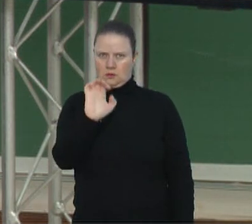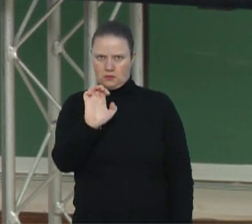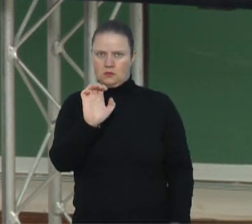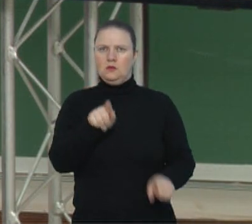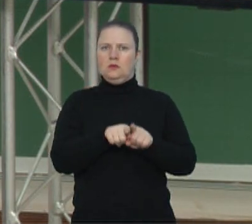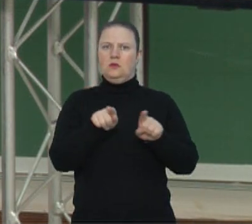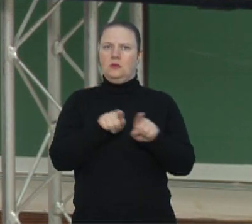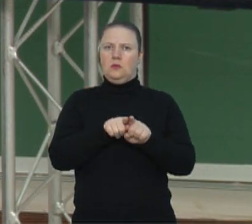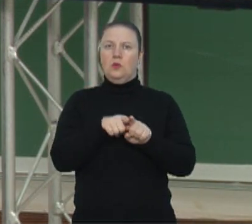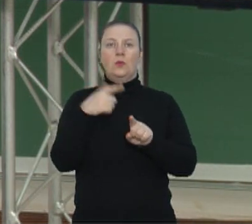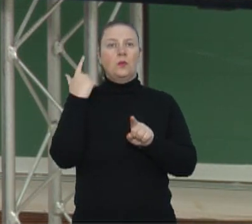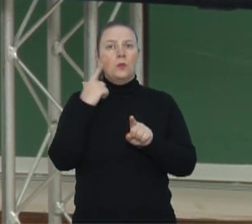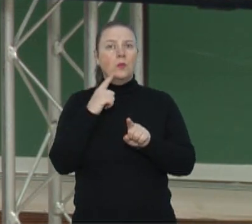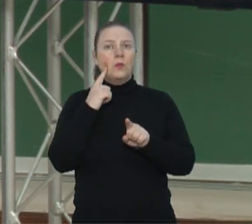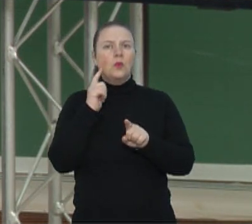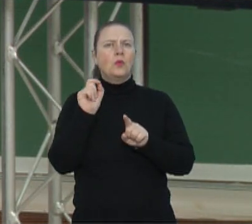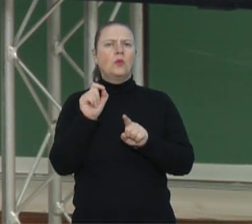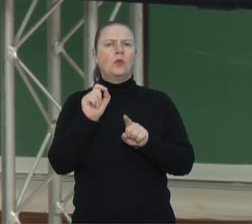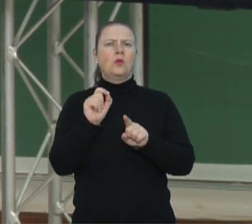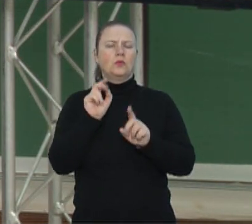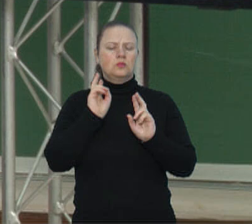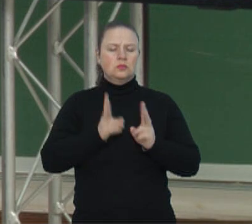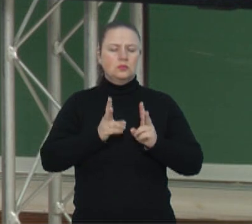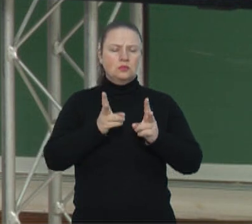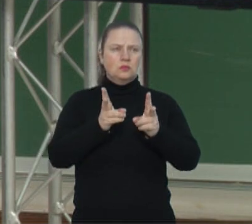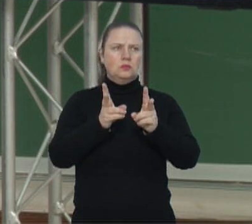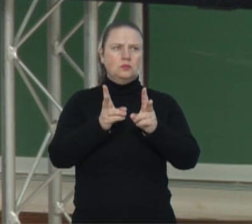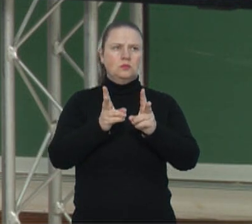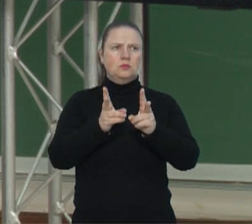guerra, na Primeira Guerra.